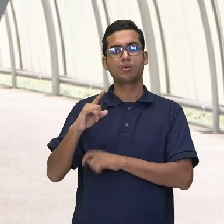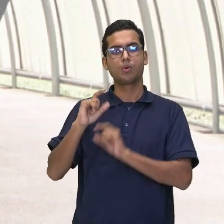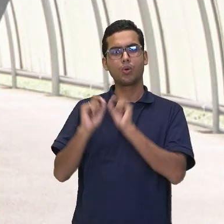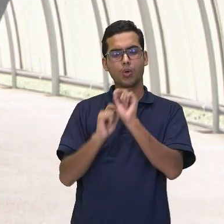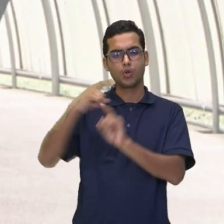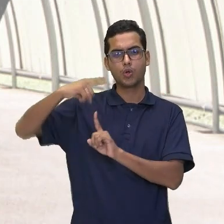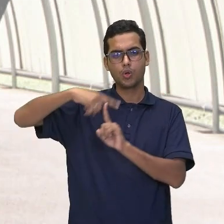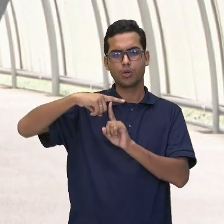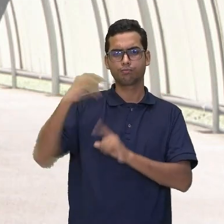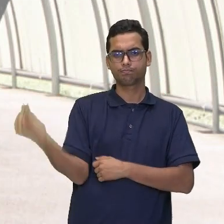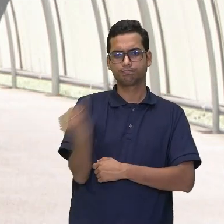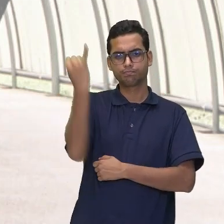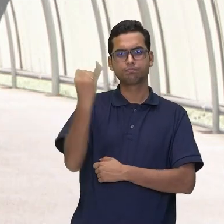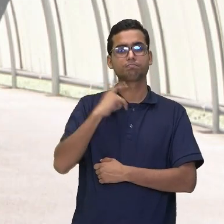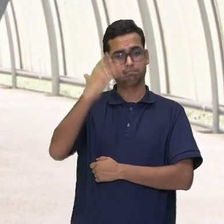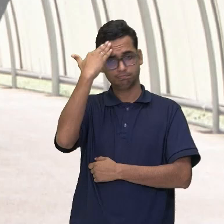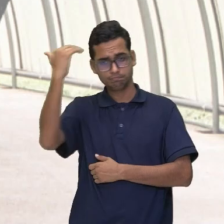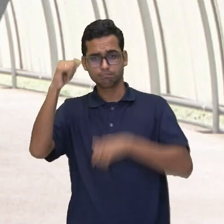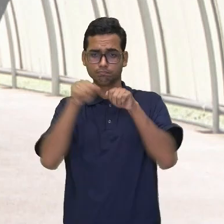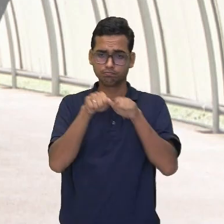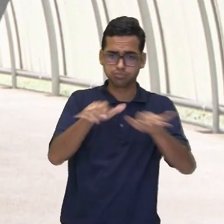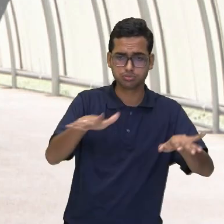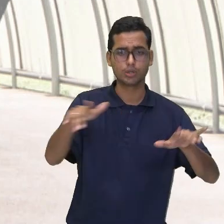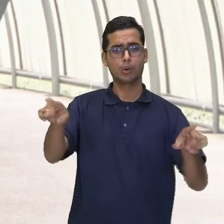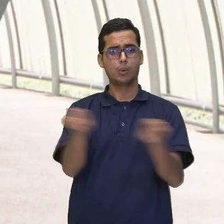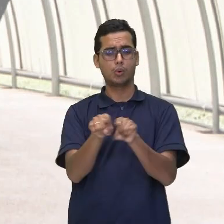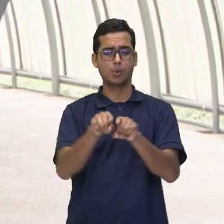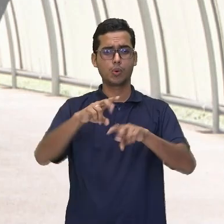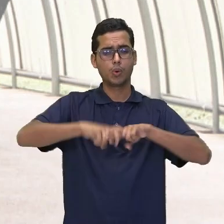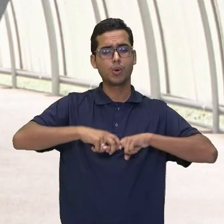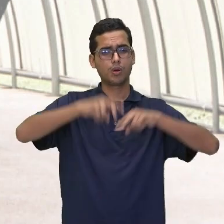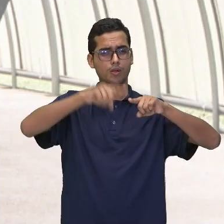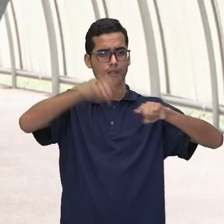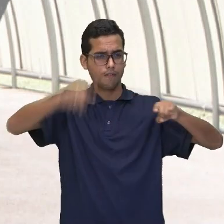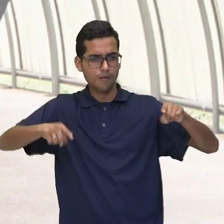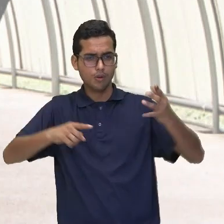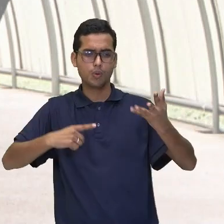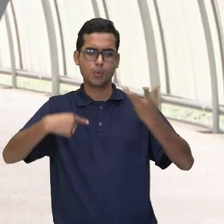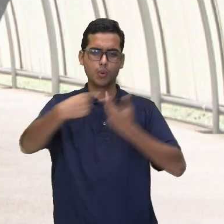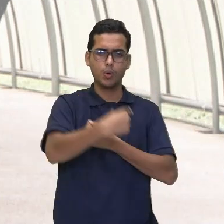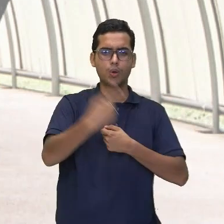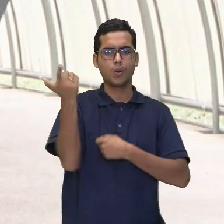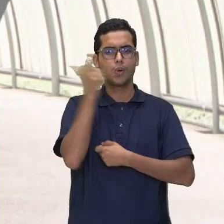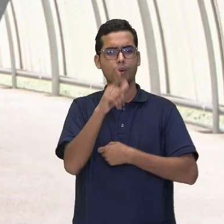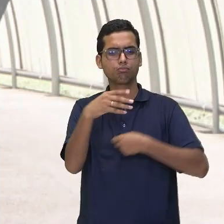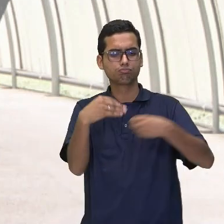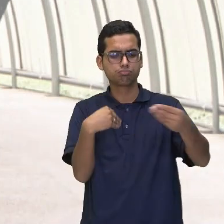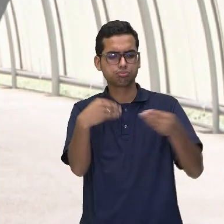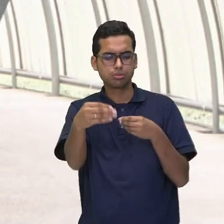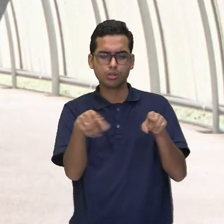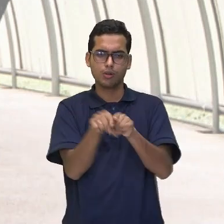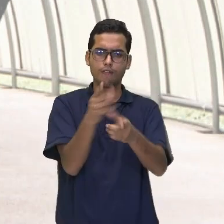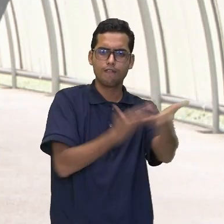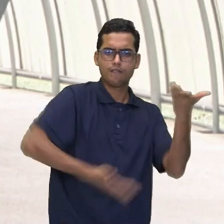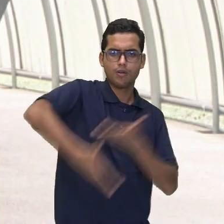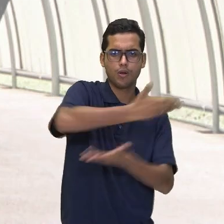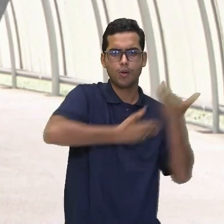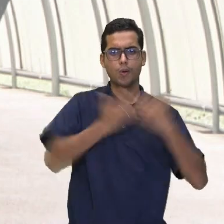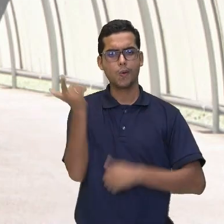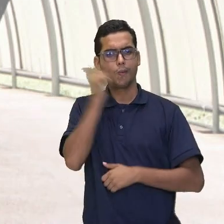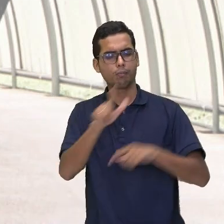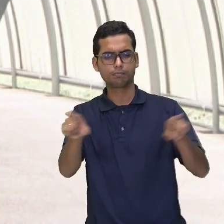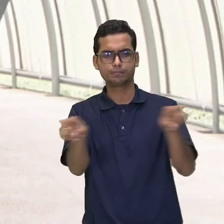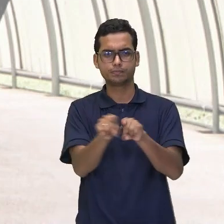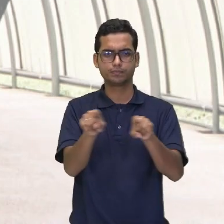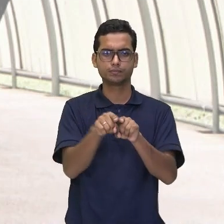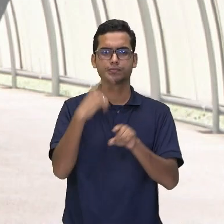em virtude da sua flexibilidade e variedade, e sua conceituação tornou-se mais geral do